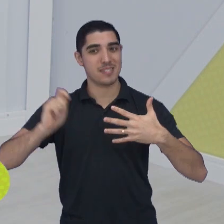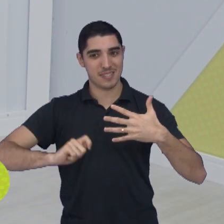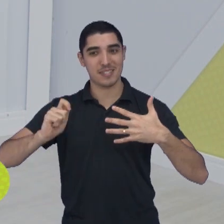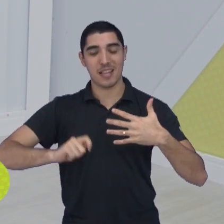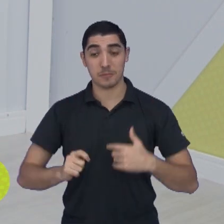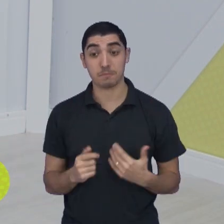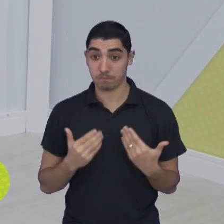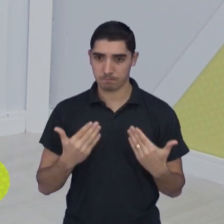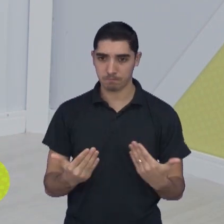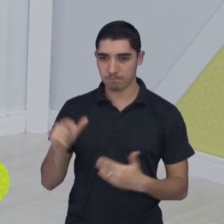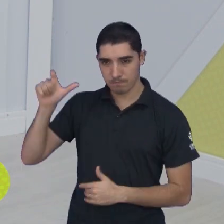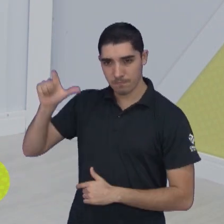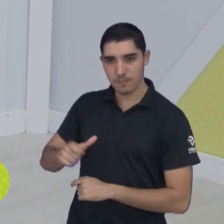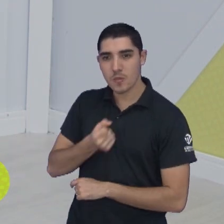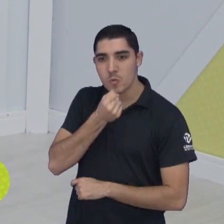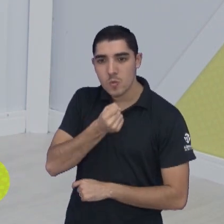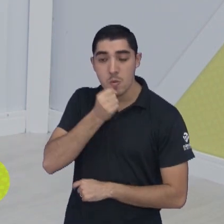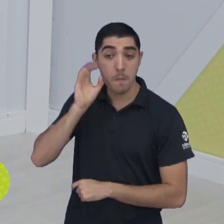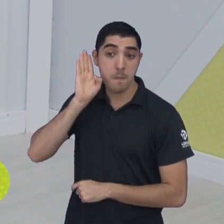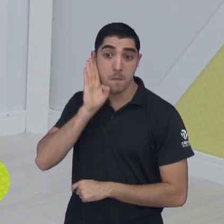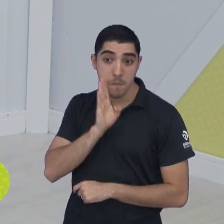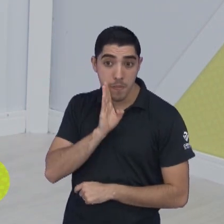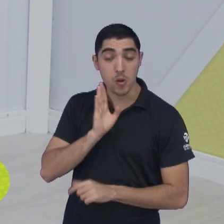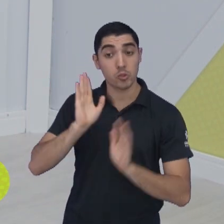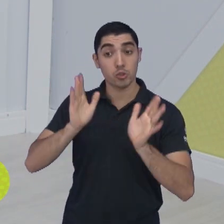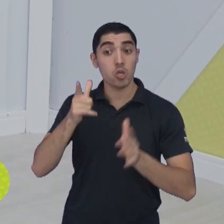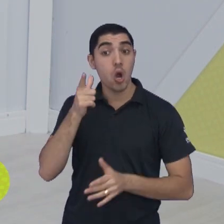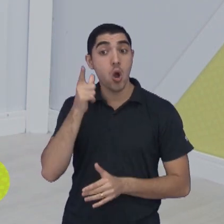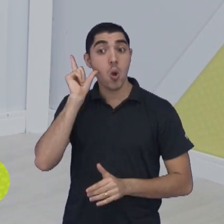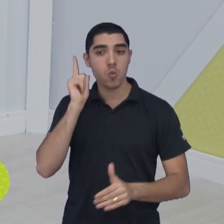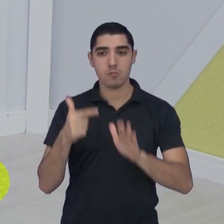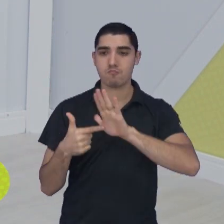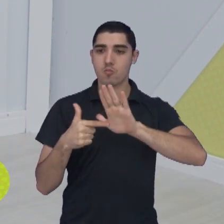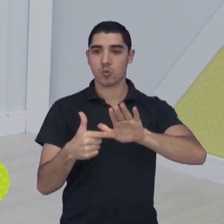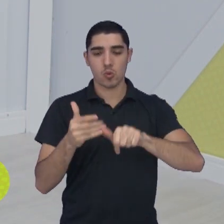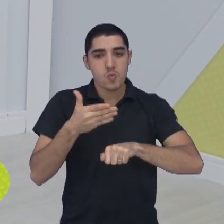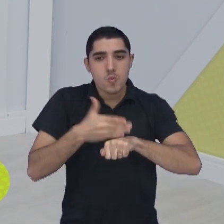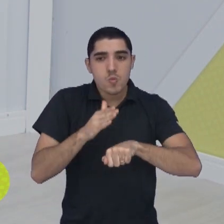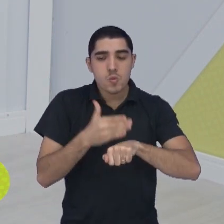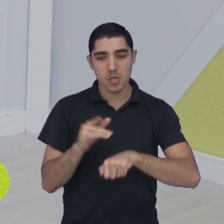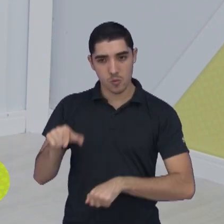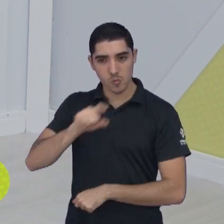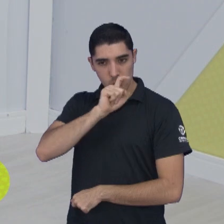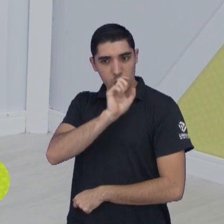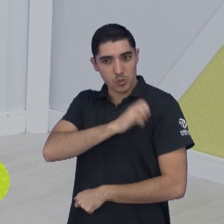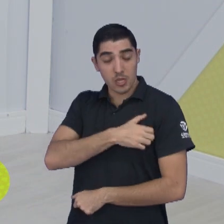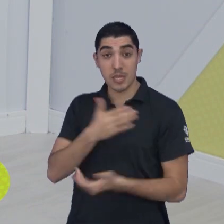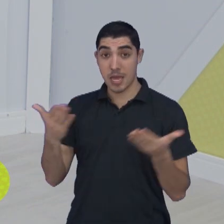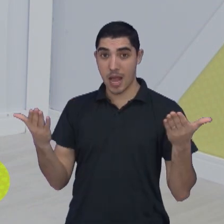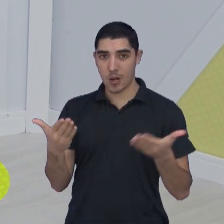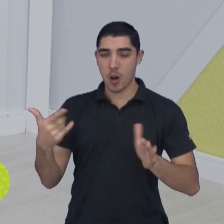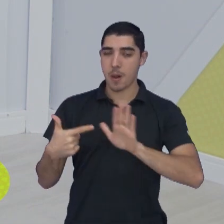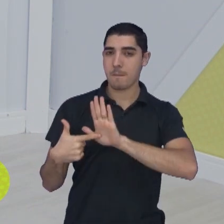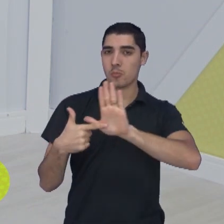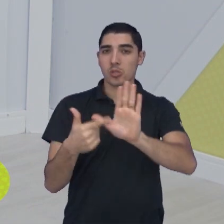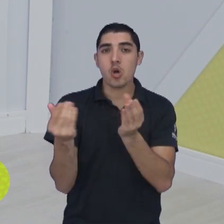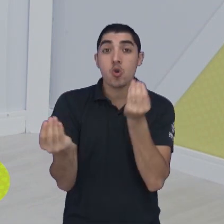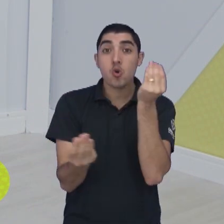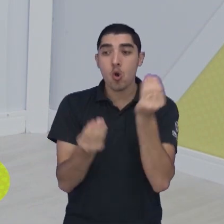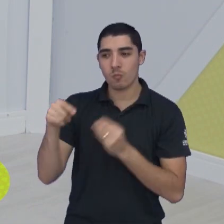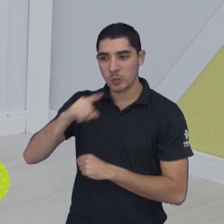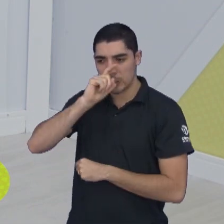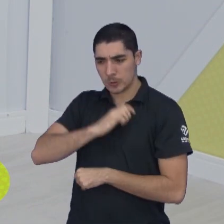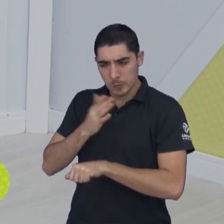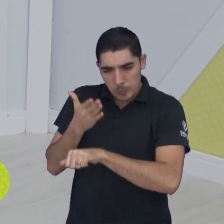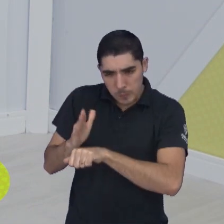competição. O nosso repórter, o Paulo Ricardo, esteve ontem no treino da Águia e vai te contar como é que está a preparação do time